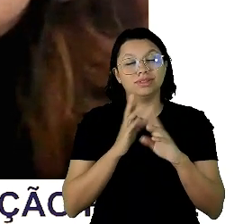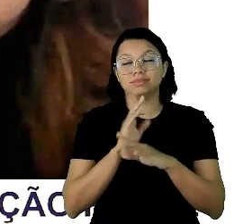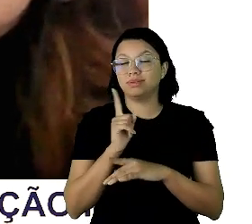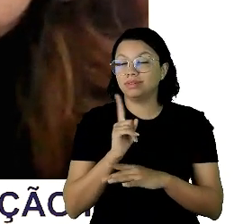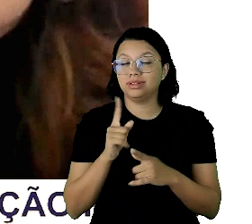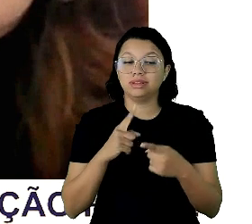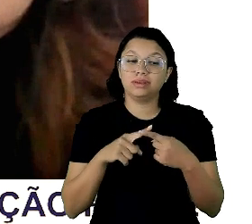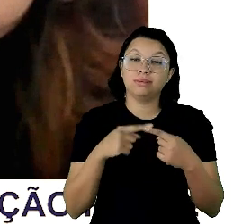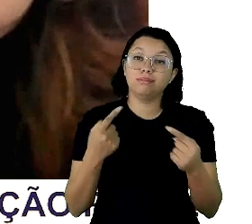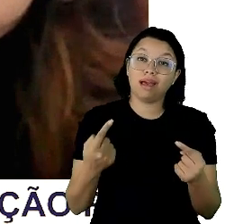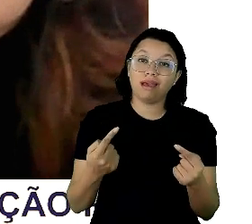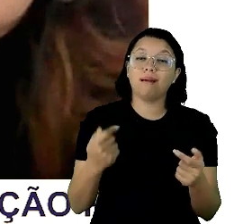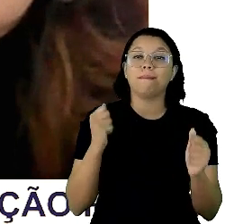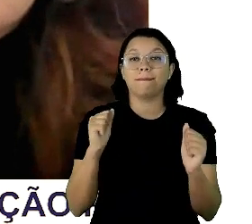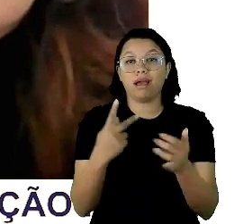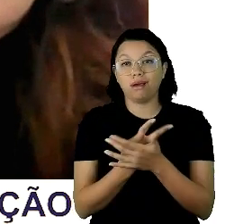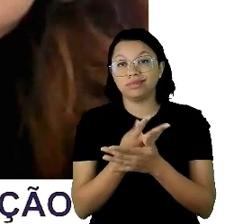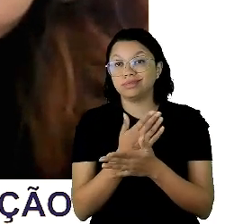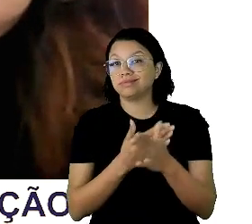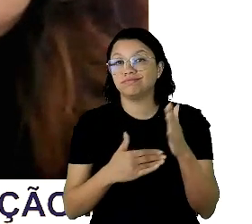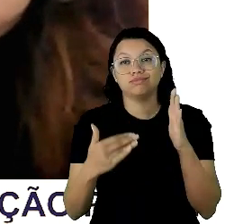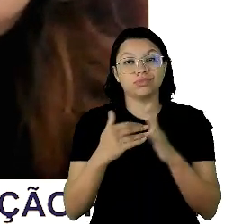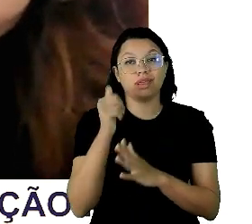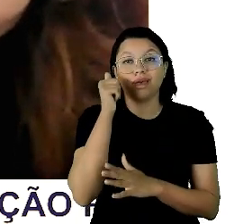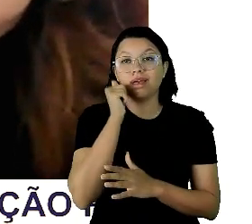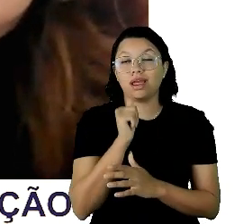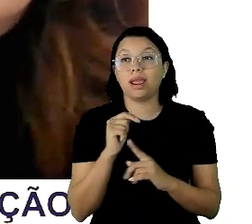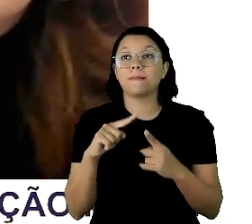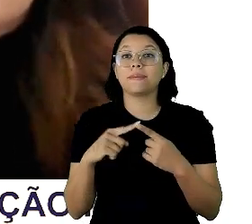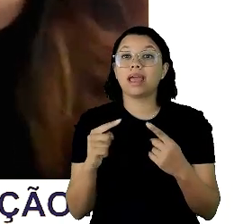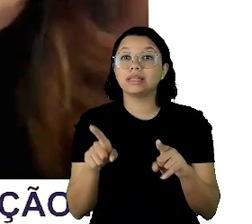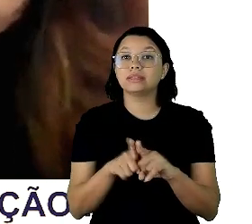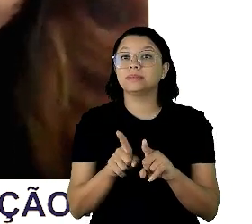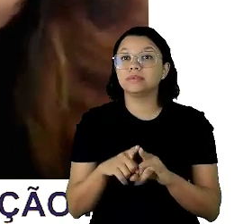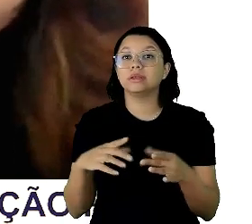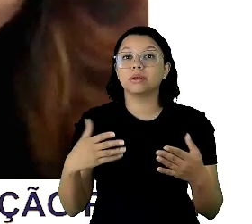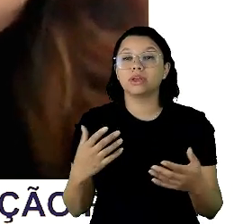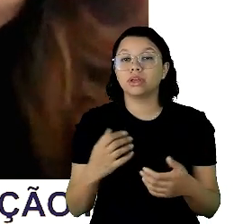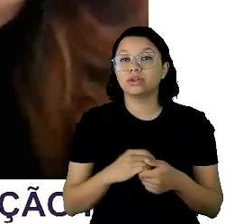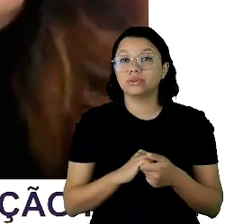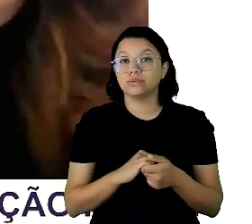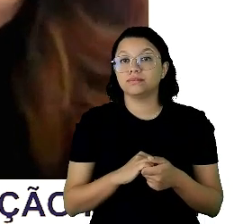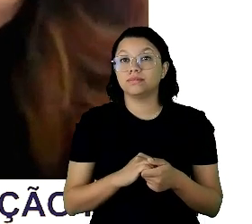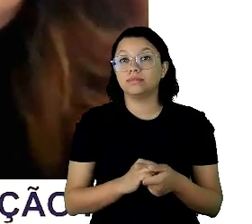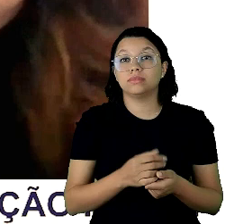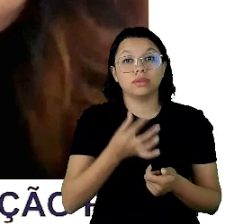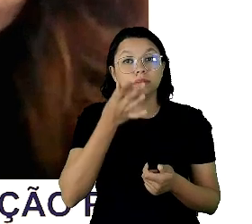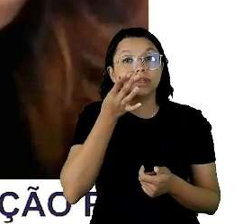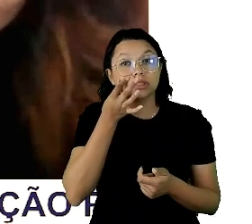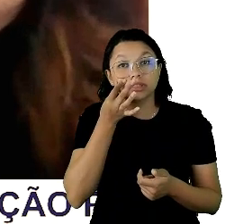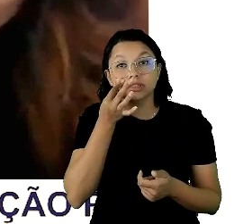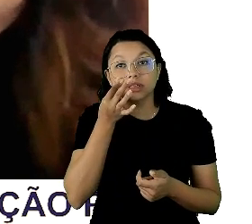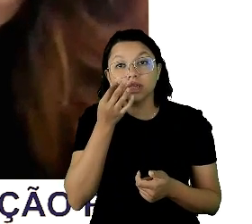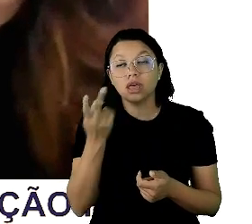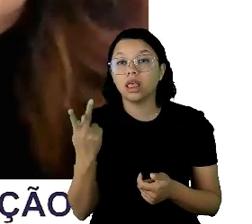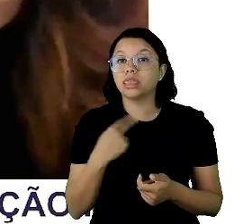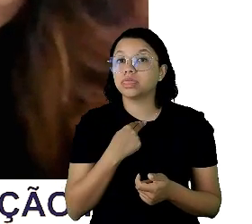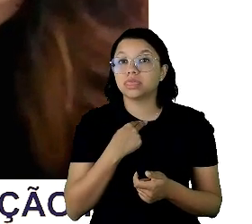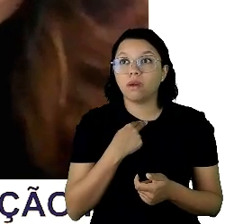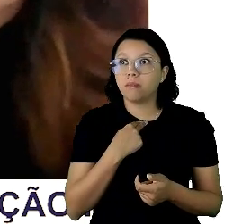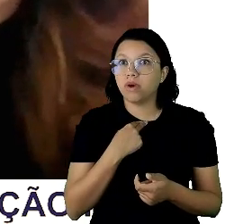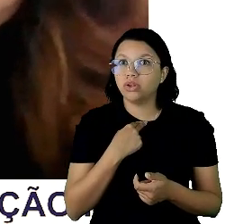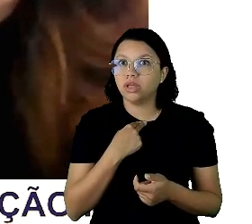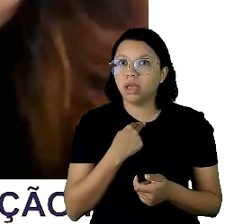sujeitas, mas também quando presenciamos, nós não podemos nos omitir. Como fomos Quando testemunhas,